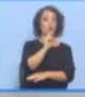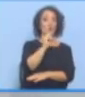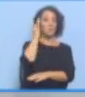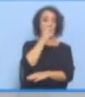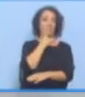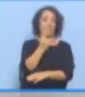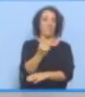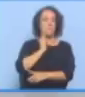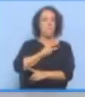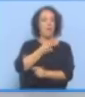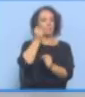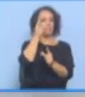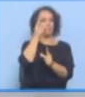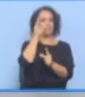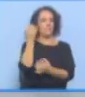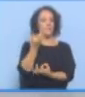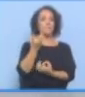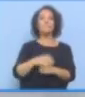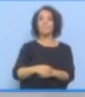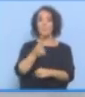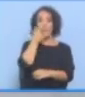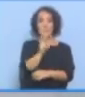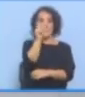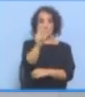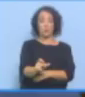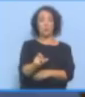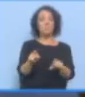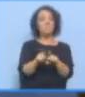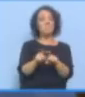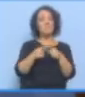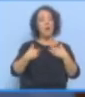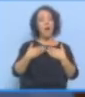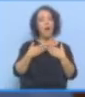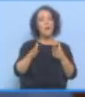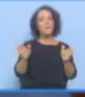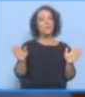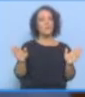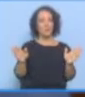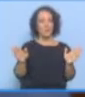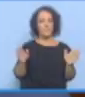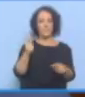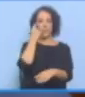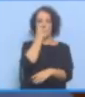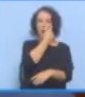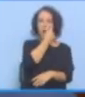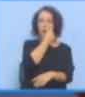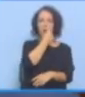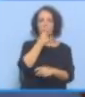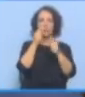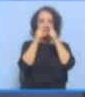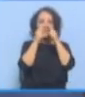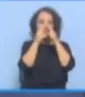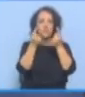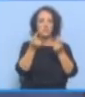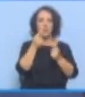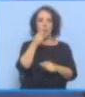mais despertos para eles, não é? É que o ser humano é um ser de aberturas. Pois, exato. os olhos, o nariz, a